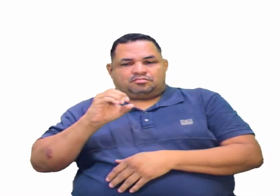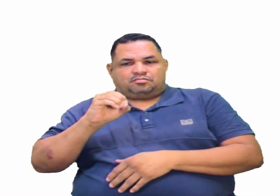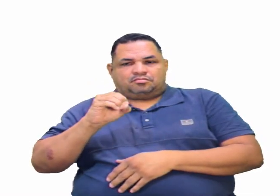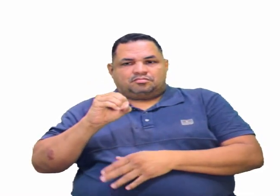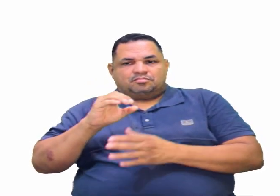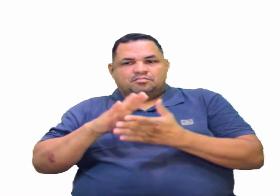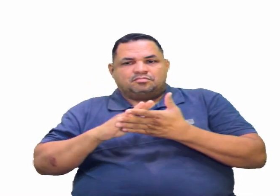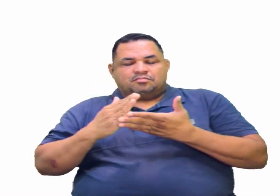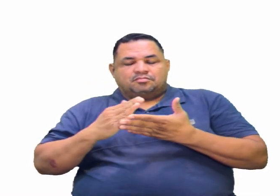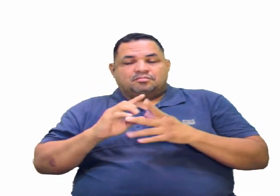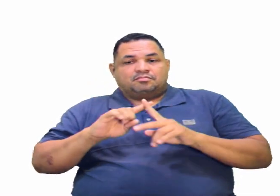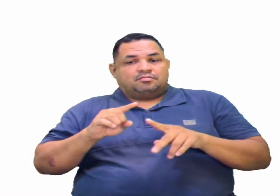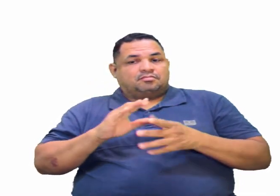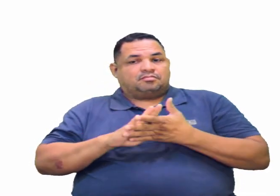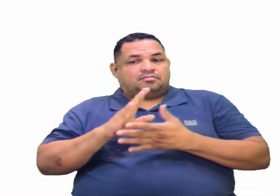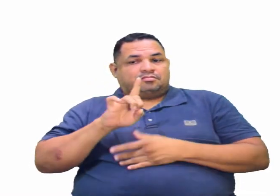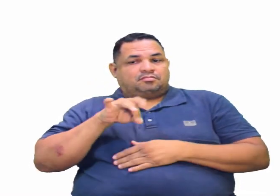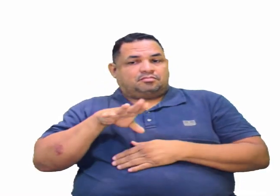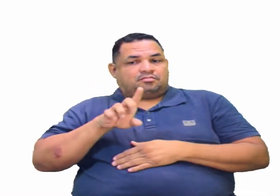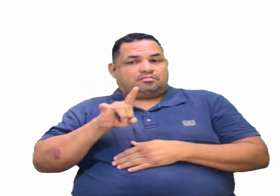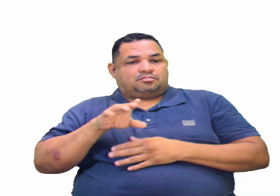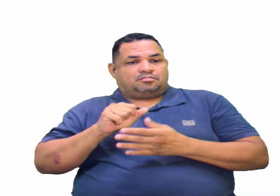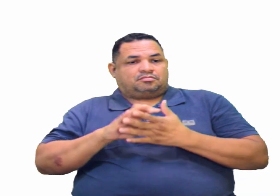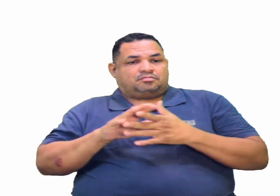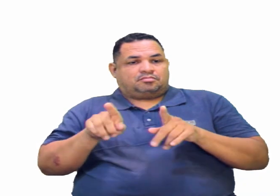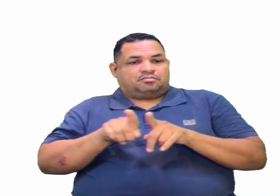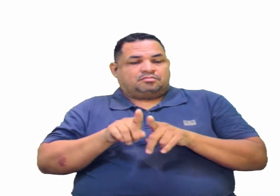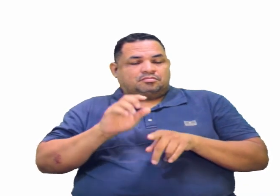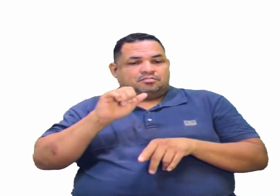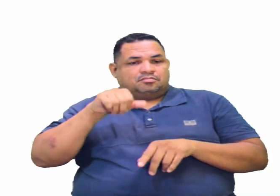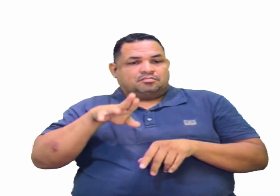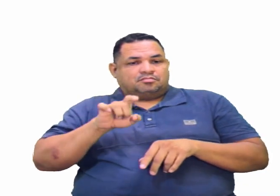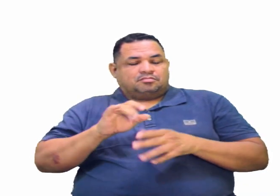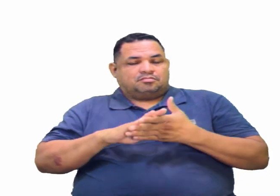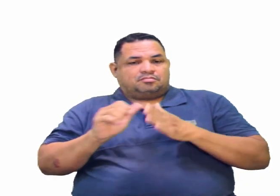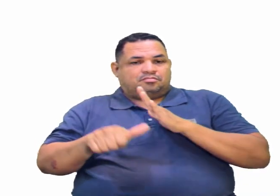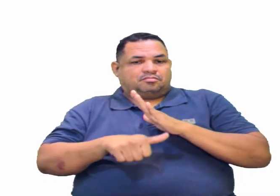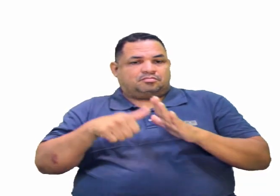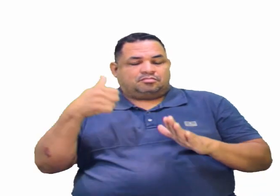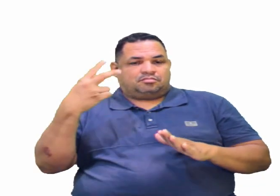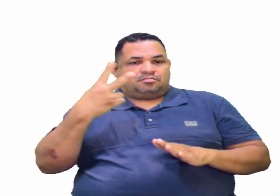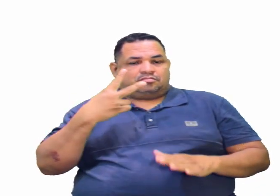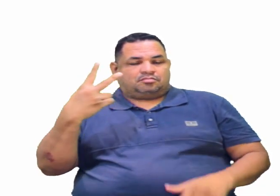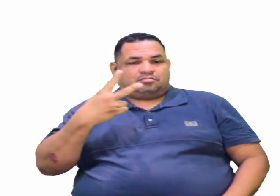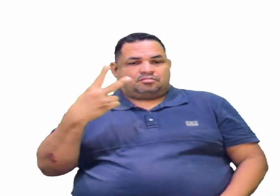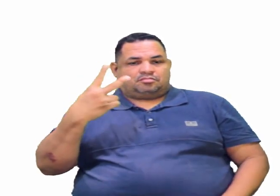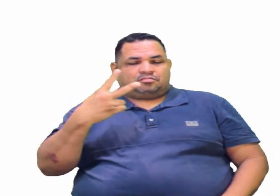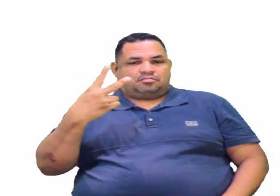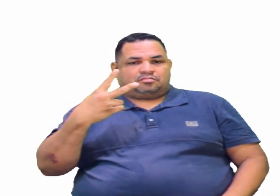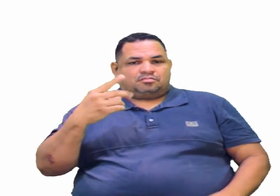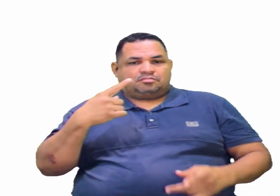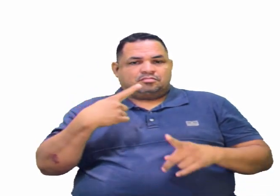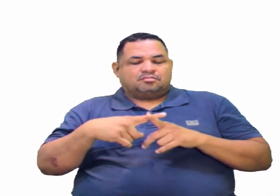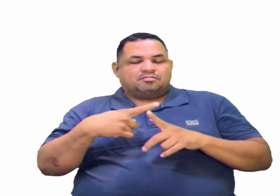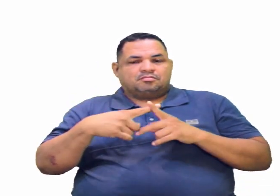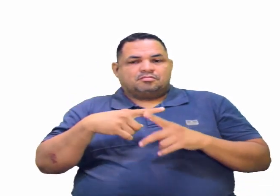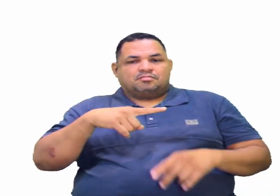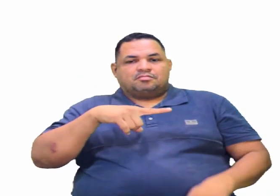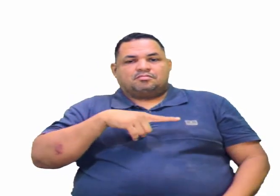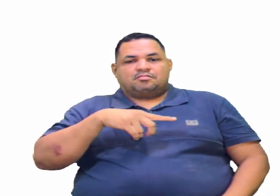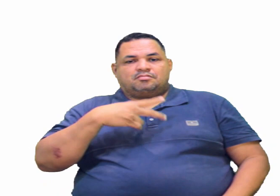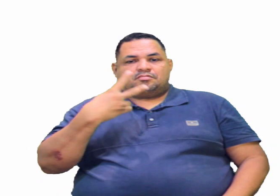orgânico. Já a dietilamina, ela é uma amina secundária